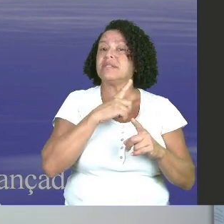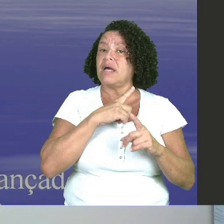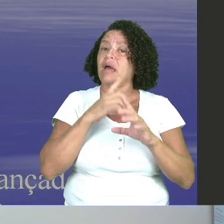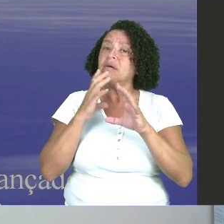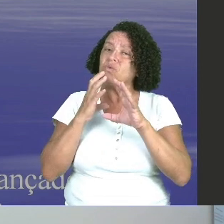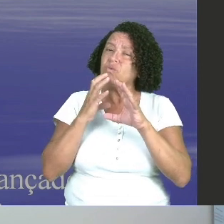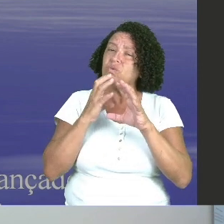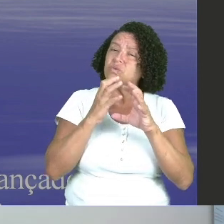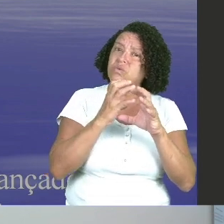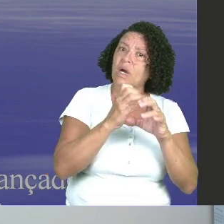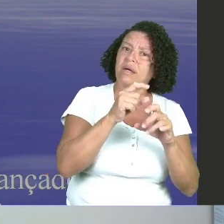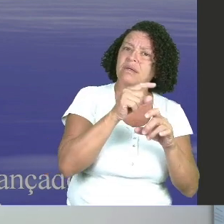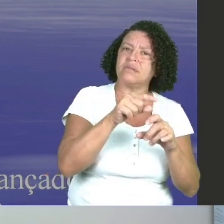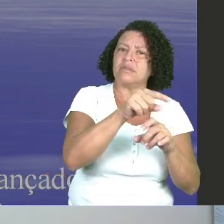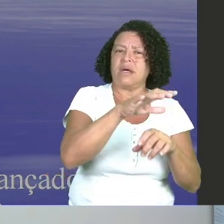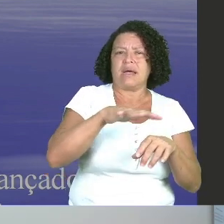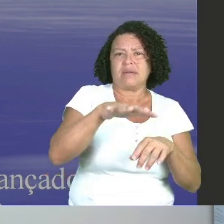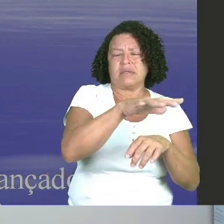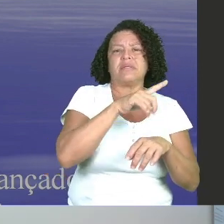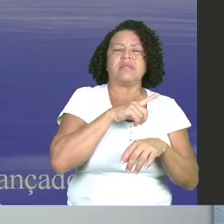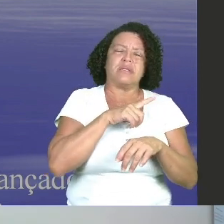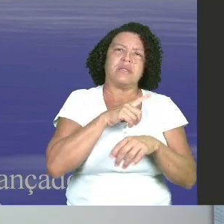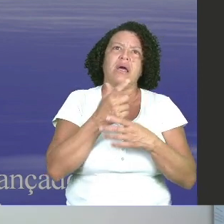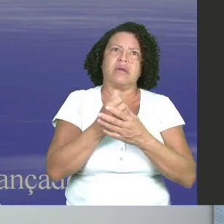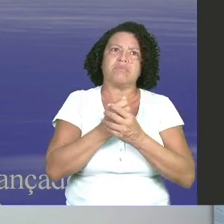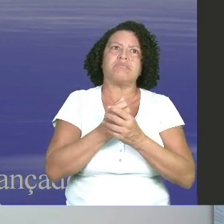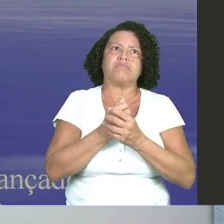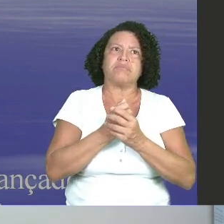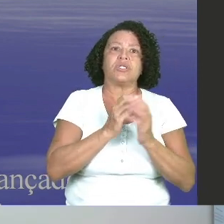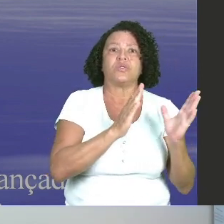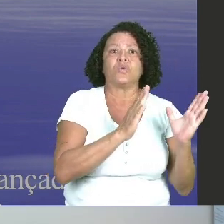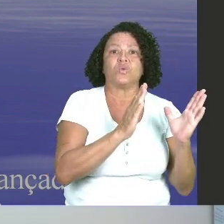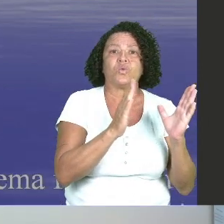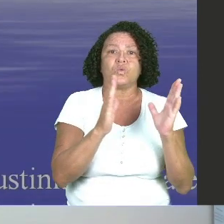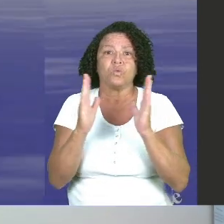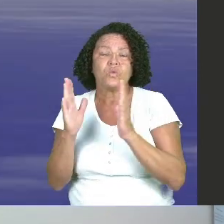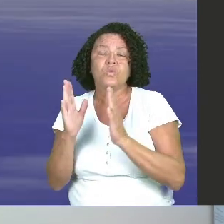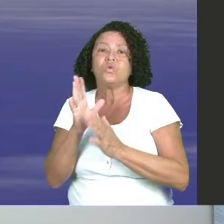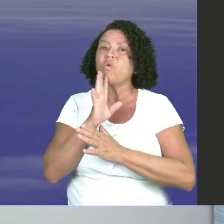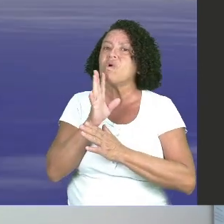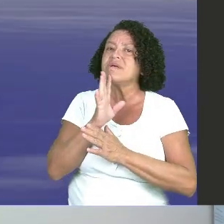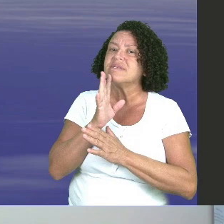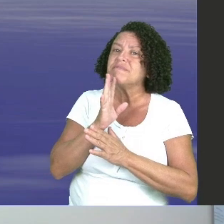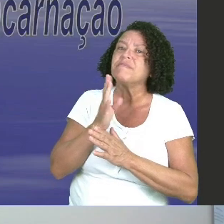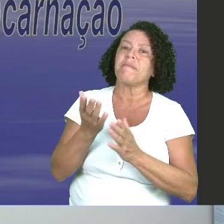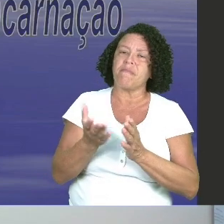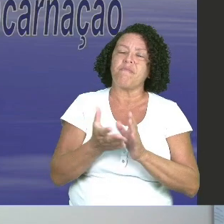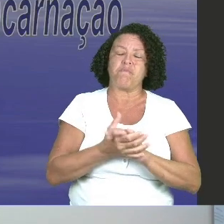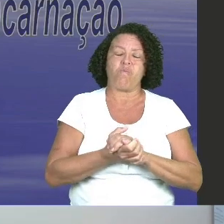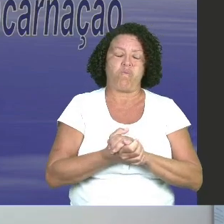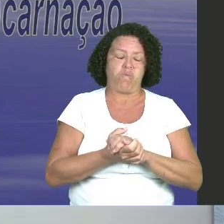gradação de, de passagens e de conhecimentos.